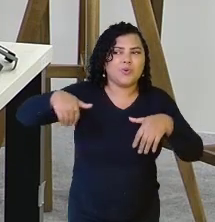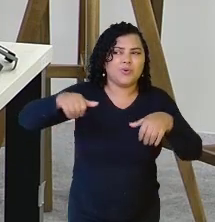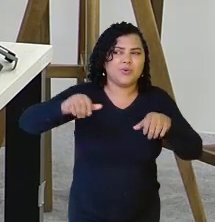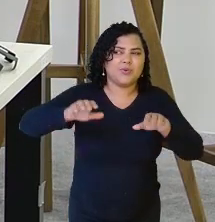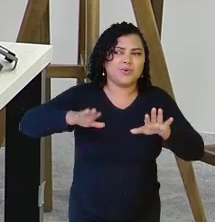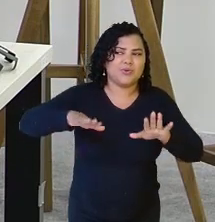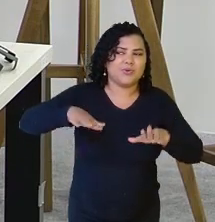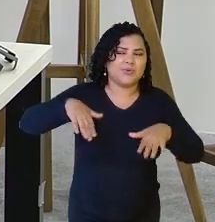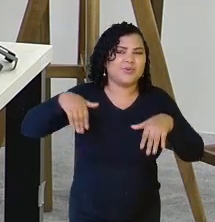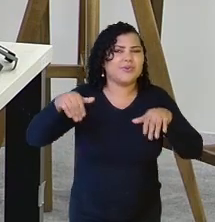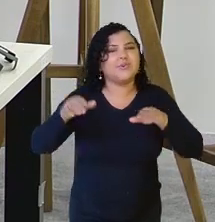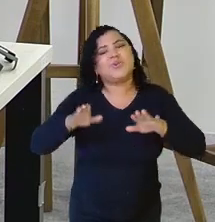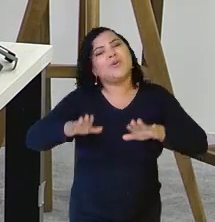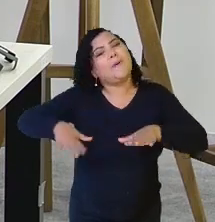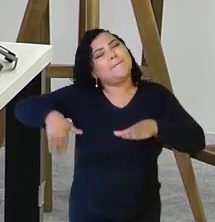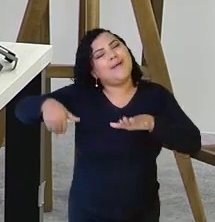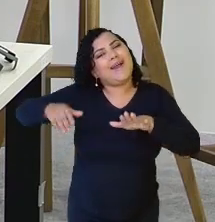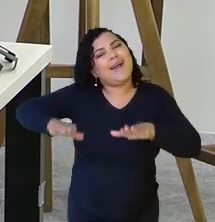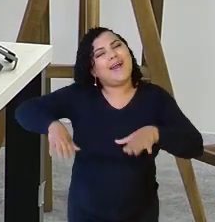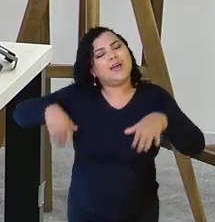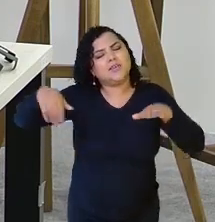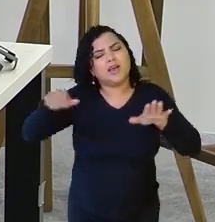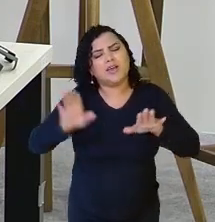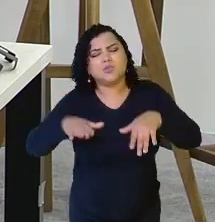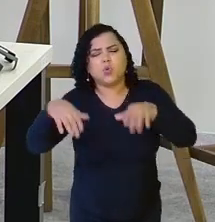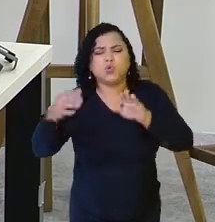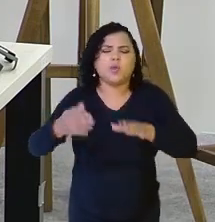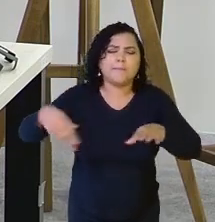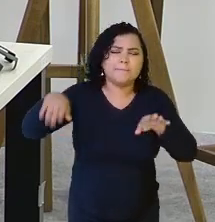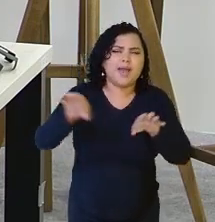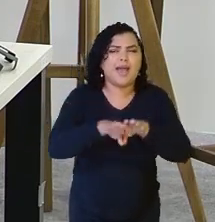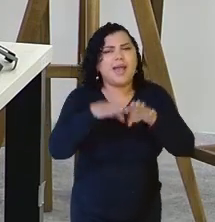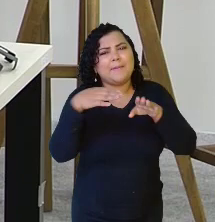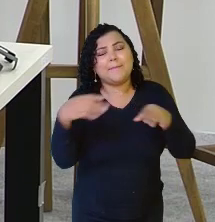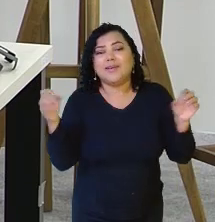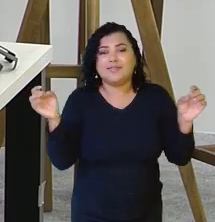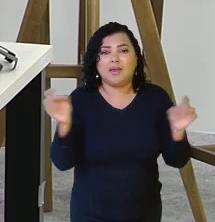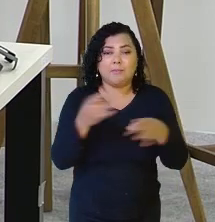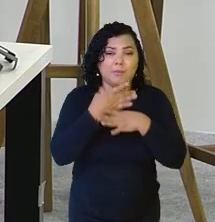colou aqui, fez a decoração, ó, tá pronto o instrumento. Bom,